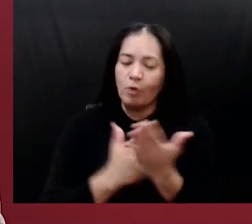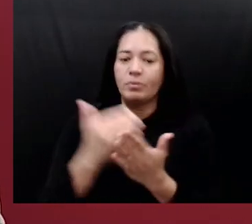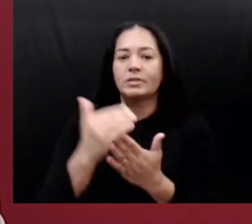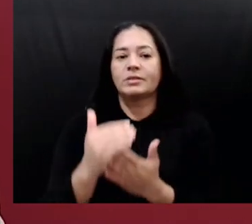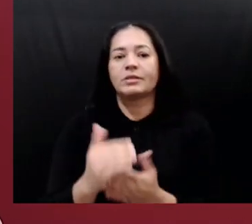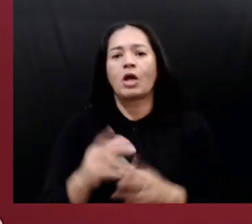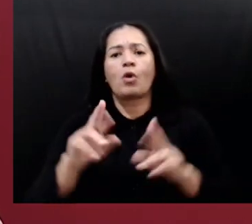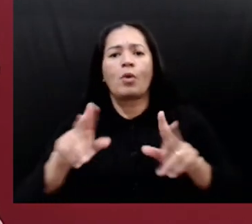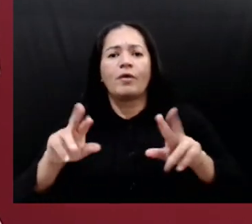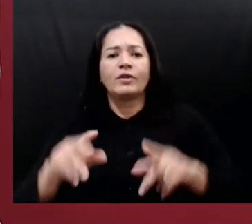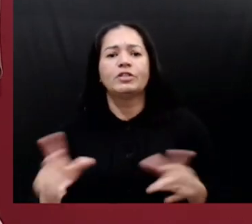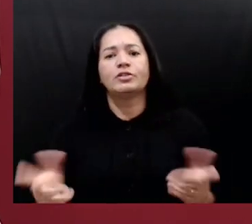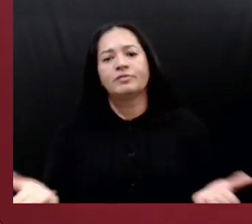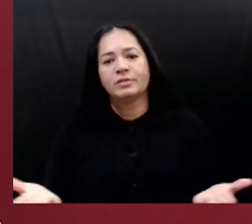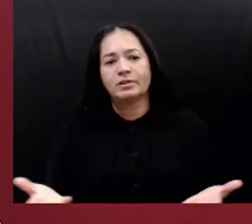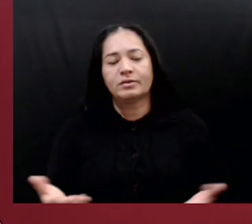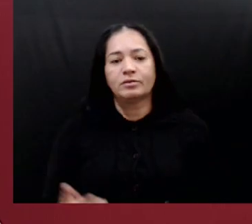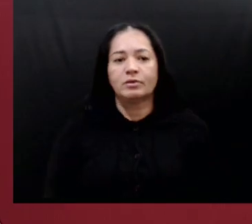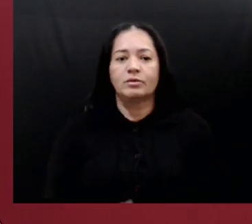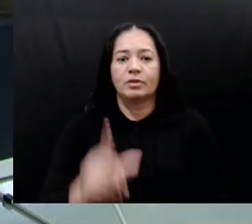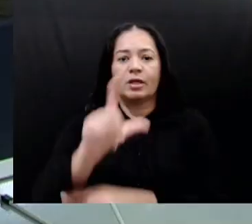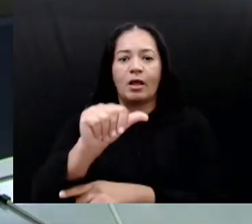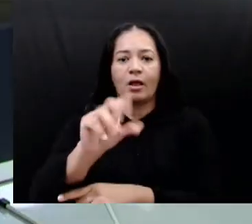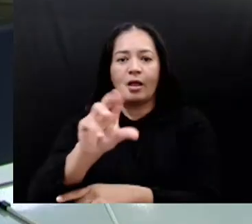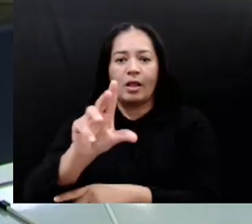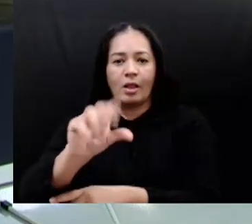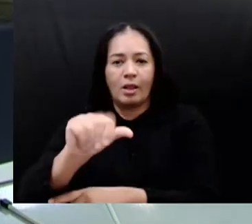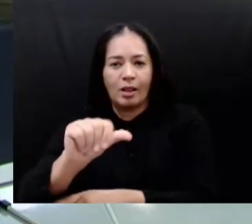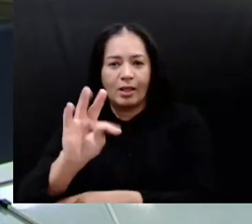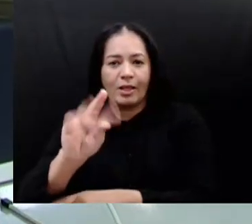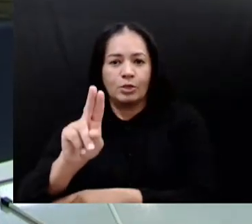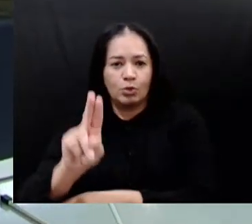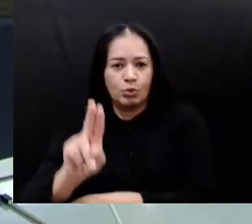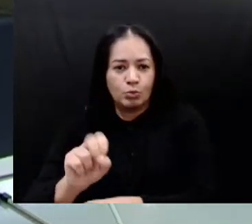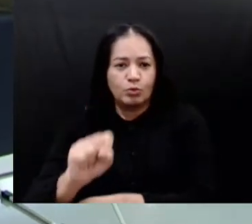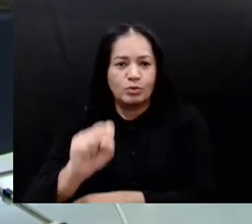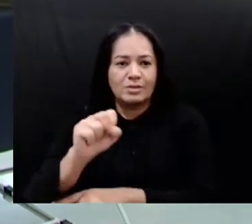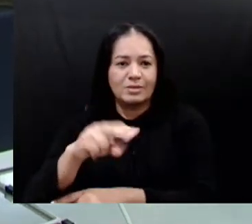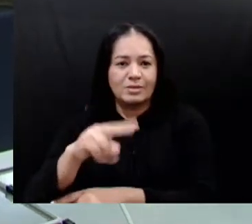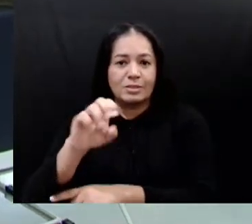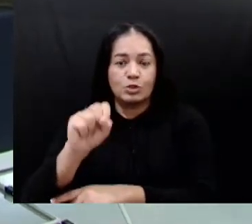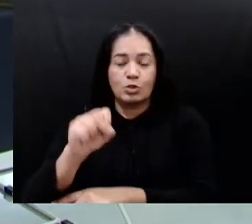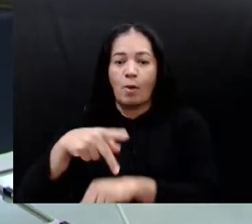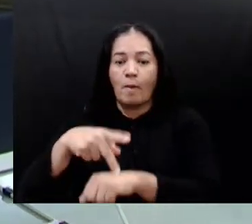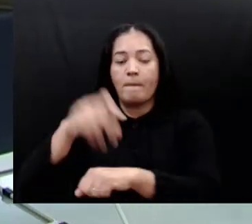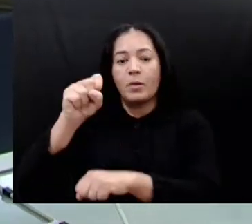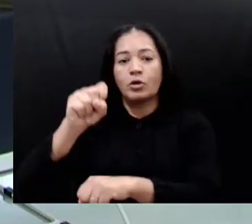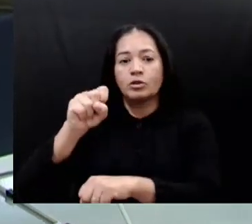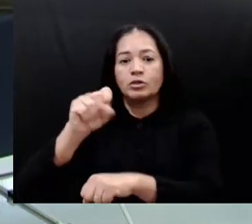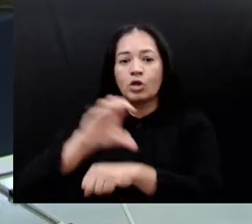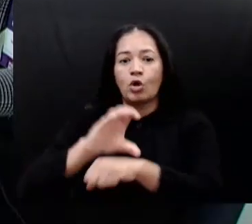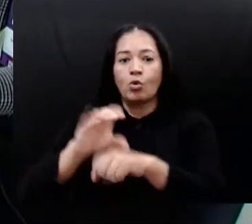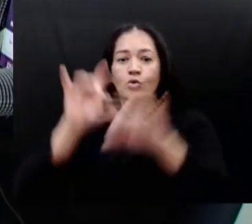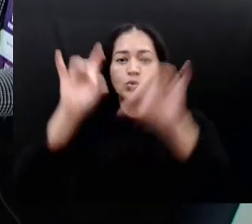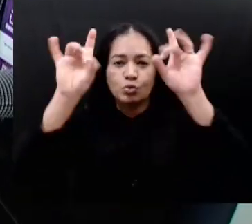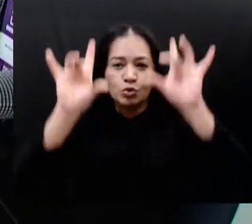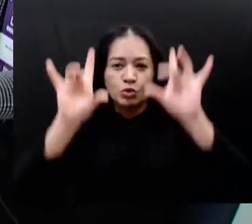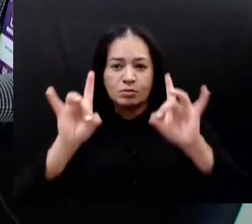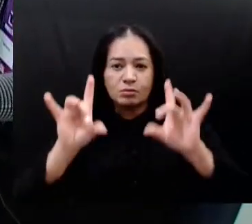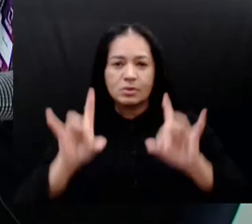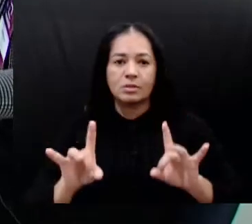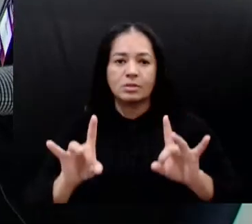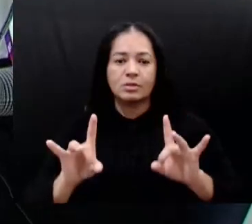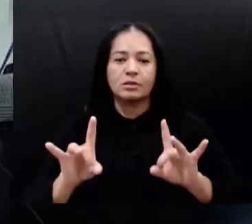por favor, Carla? O lato sensu, ele é um curso de pós-graduação que é um curso de especialização, né? Ele pode